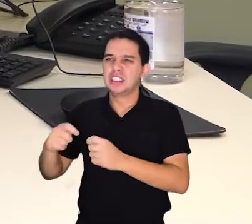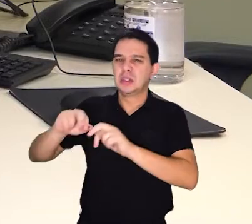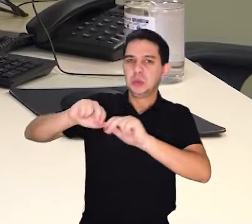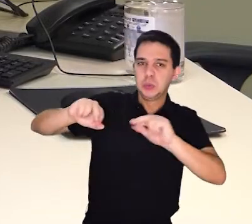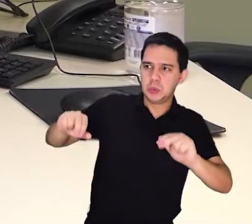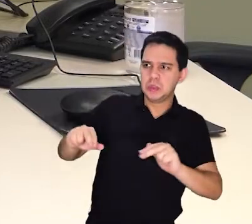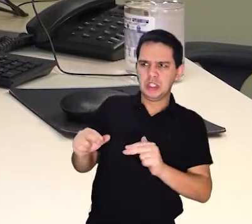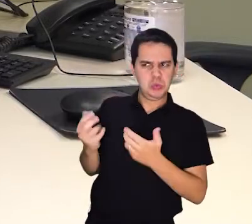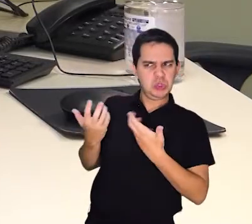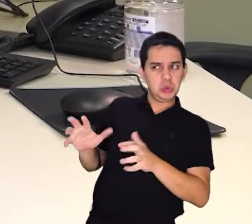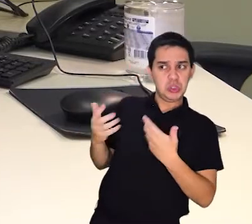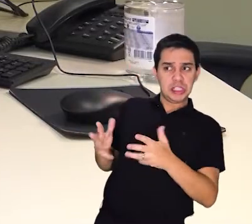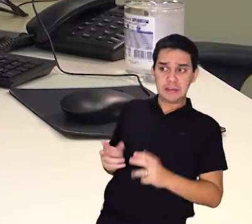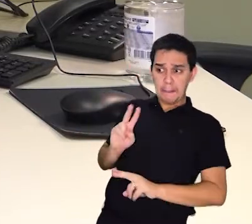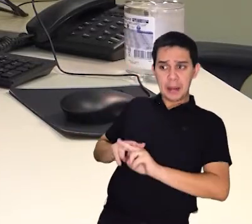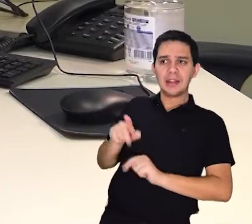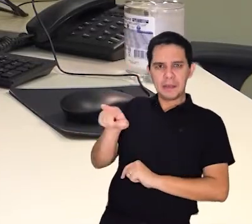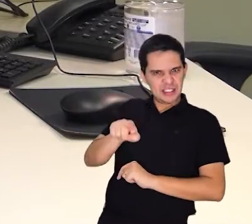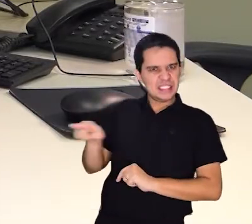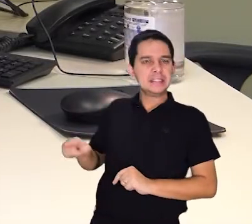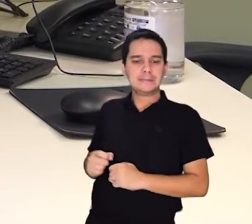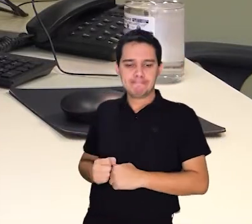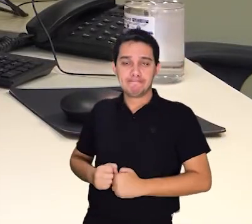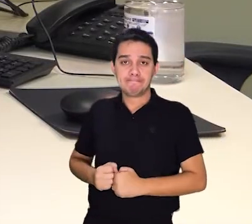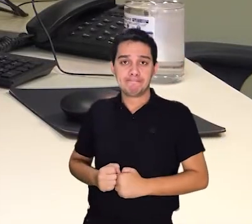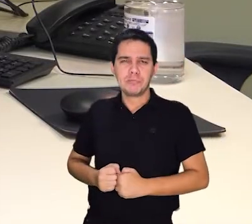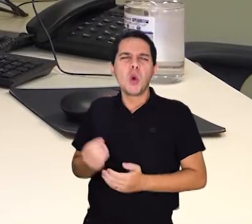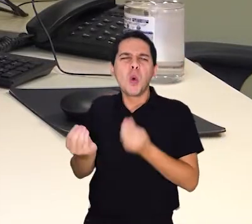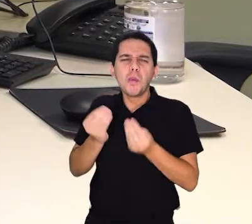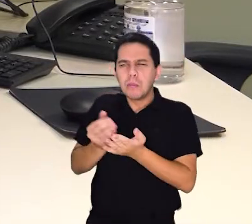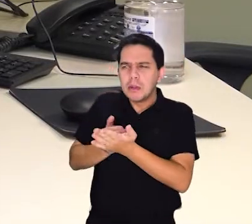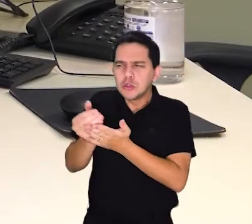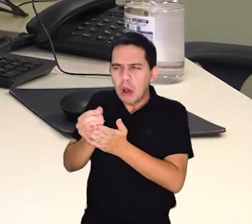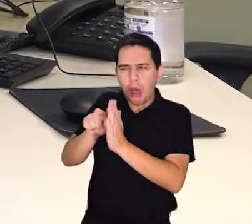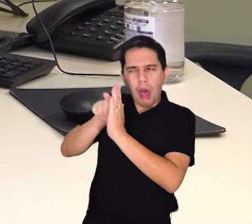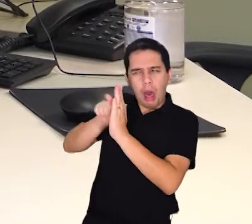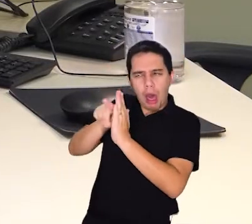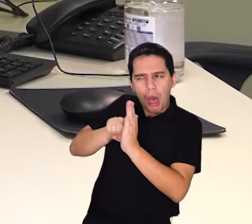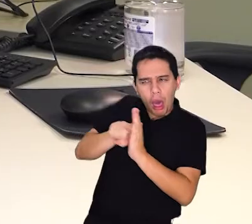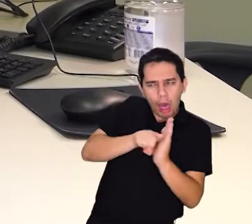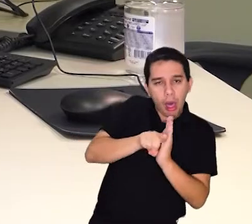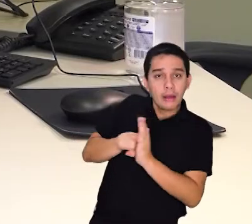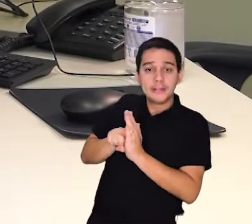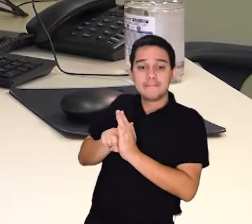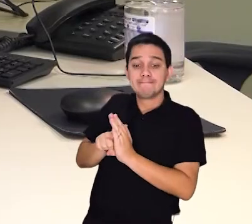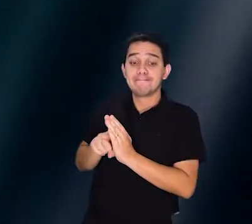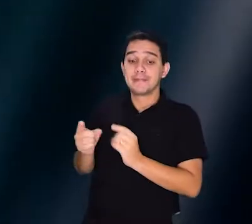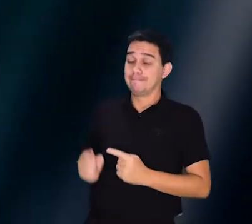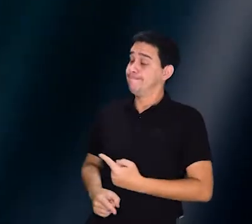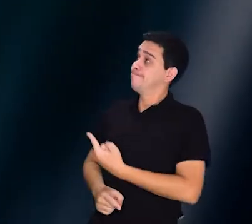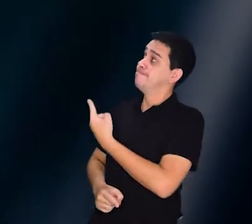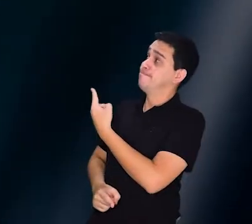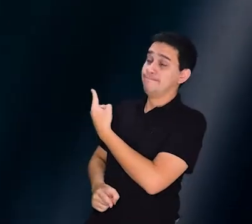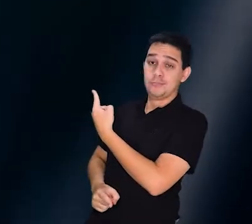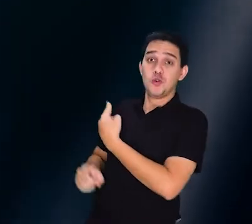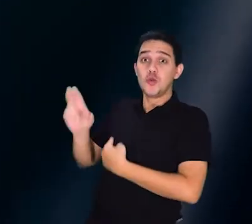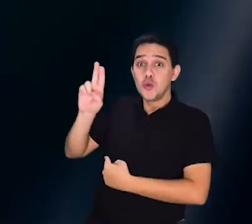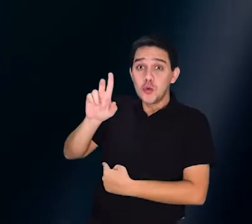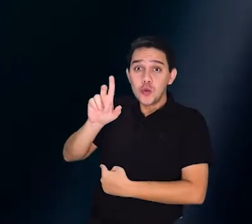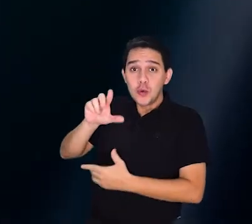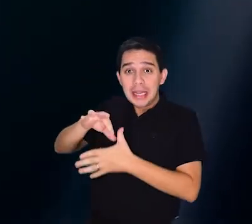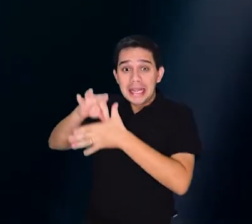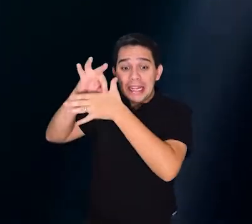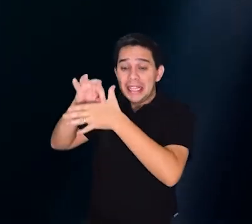e resistência qualificada. Essa investigação ela se iniciou após a prisão em flagrante do líder dessa associação,